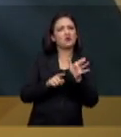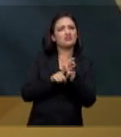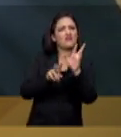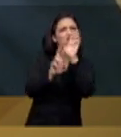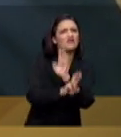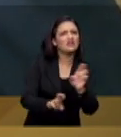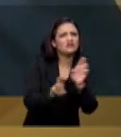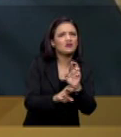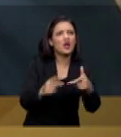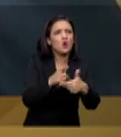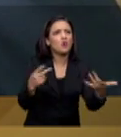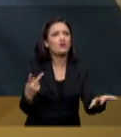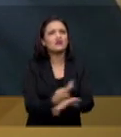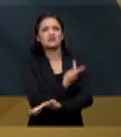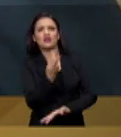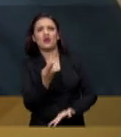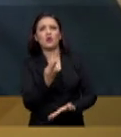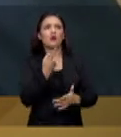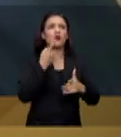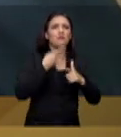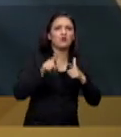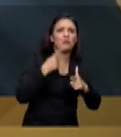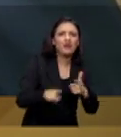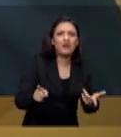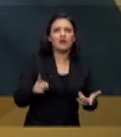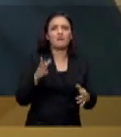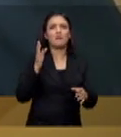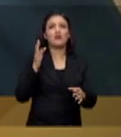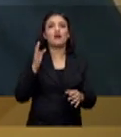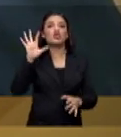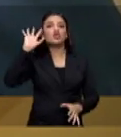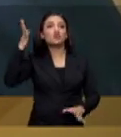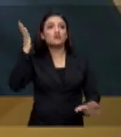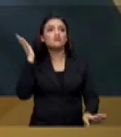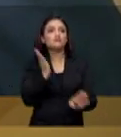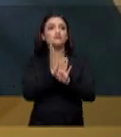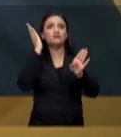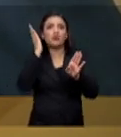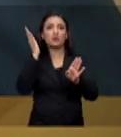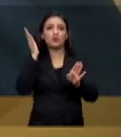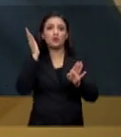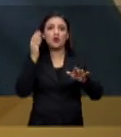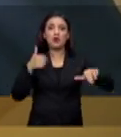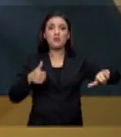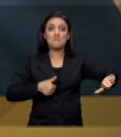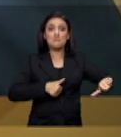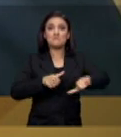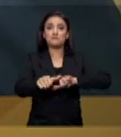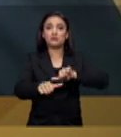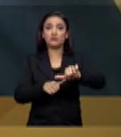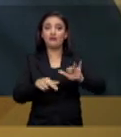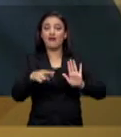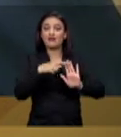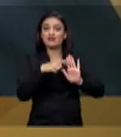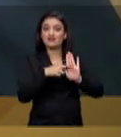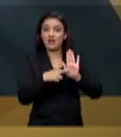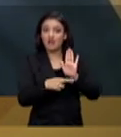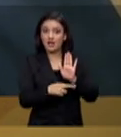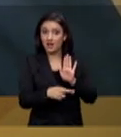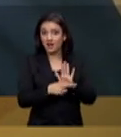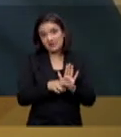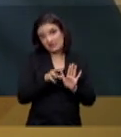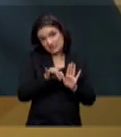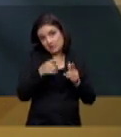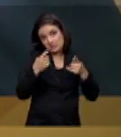problemas, descobrir soluções, encontrar apurações, modificar as regras jurídicas, se o caso for, e